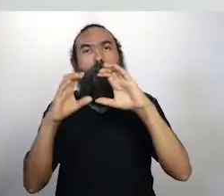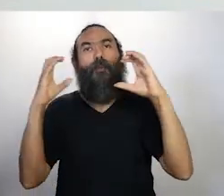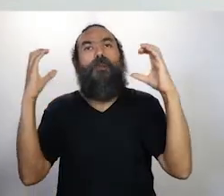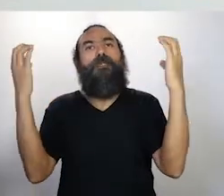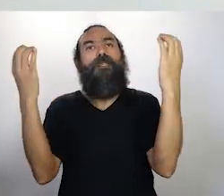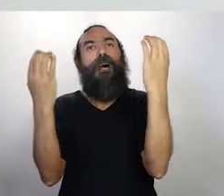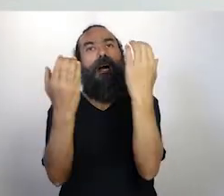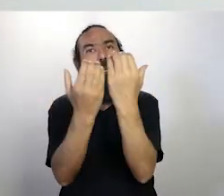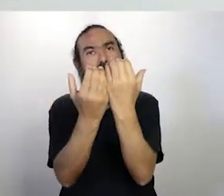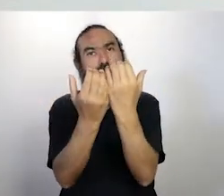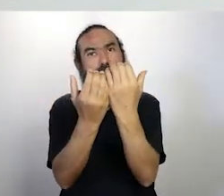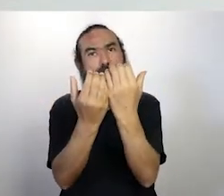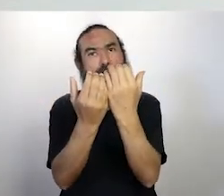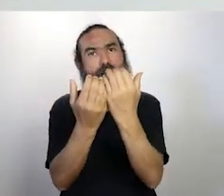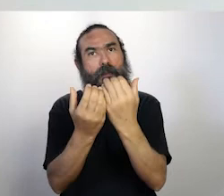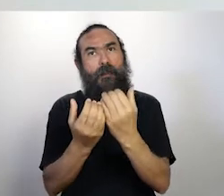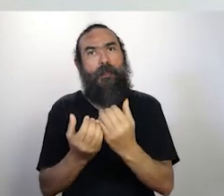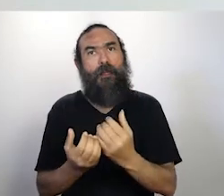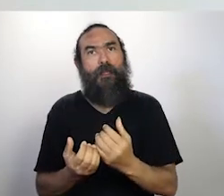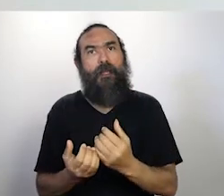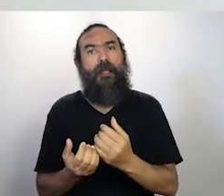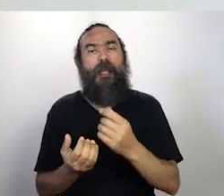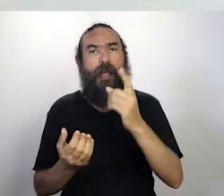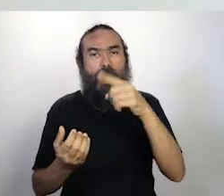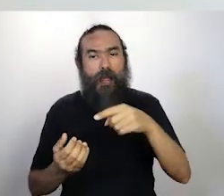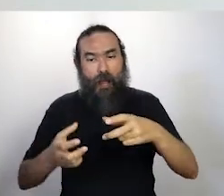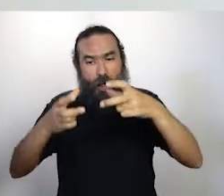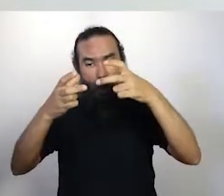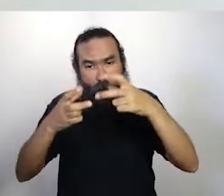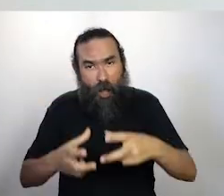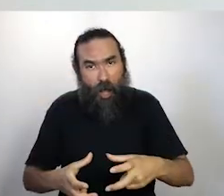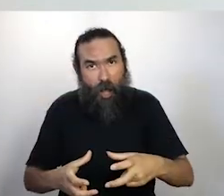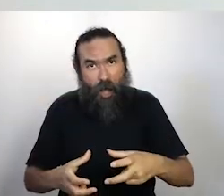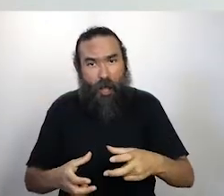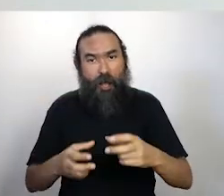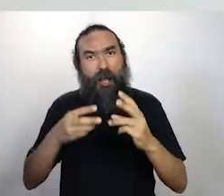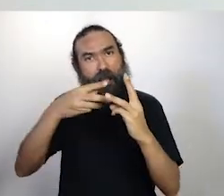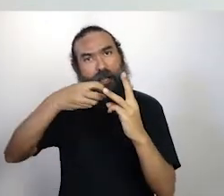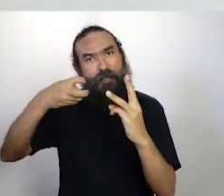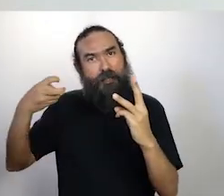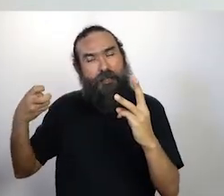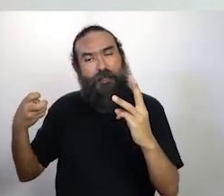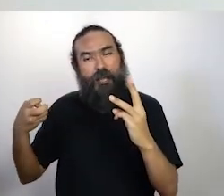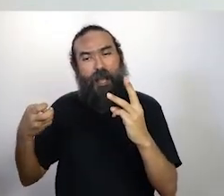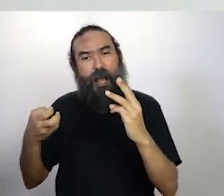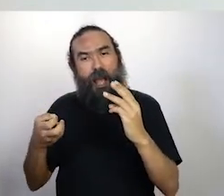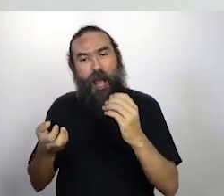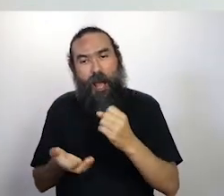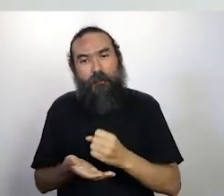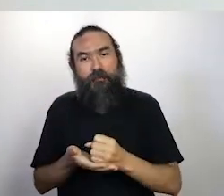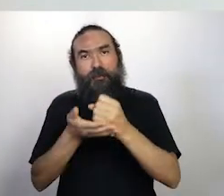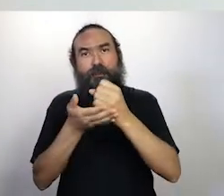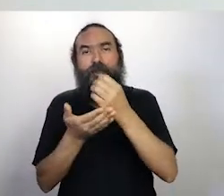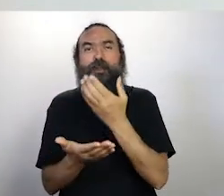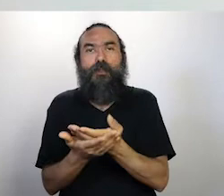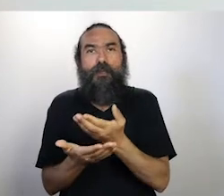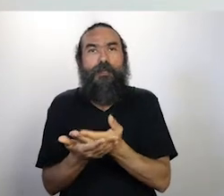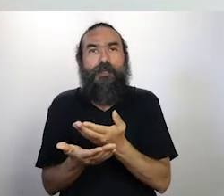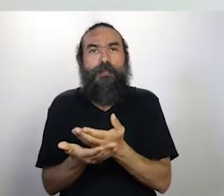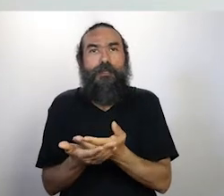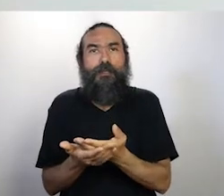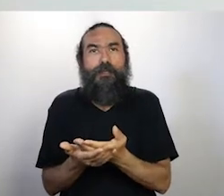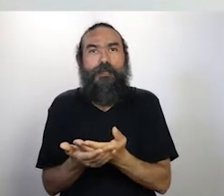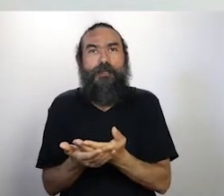elas são, são locais para aprendizado e são uma escola, né, para nós,